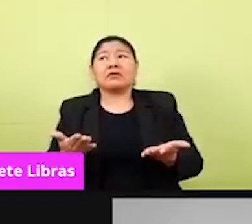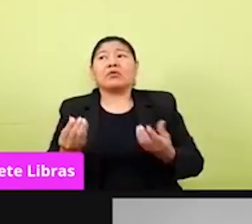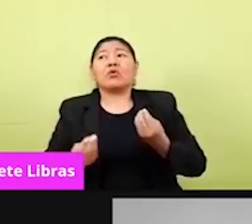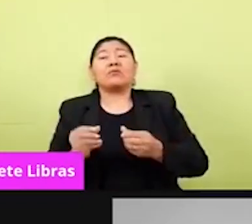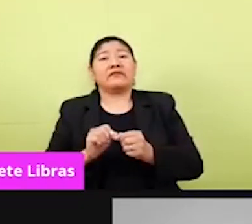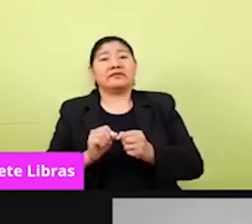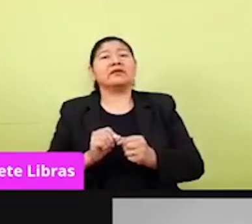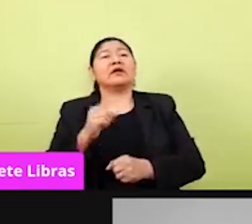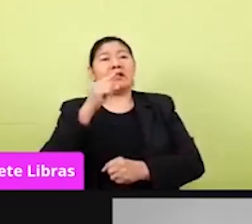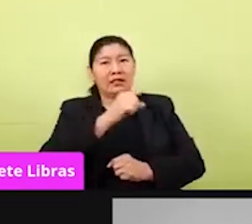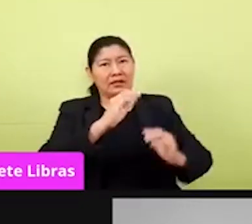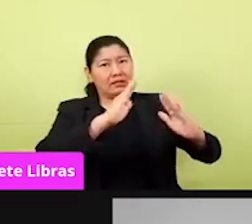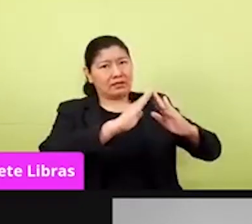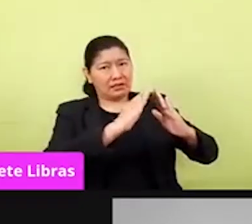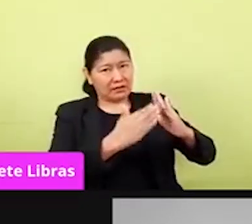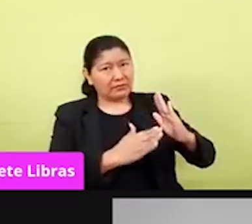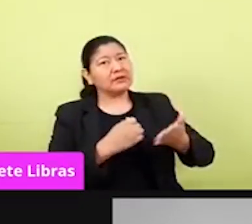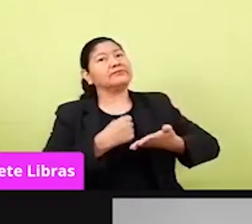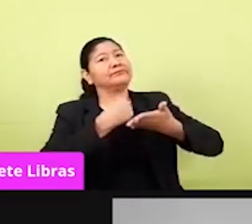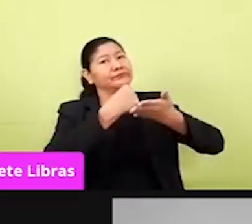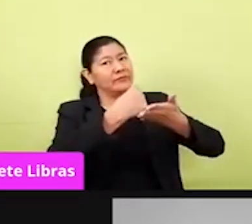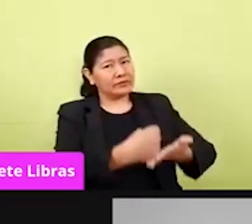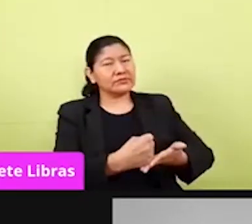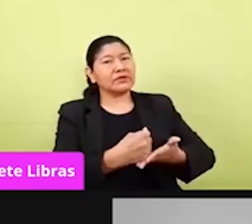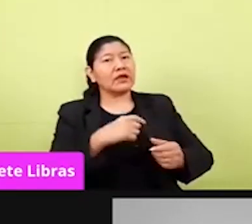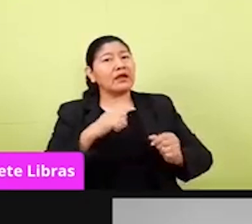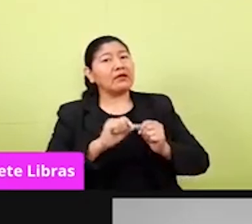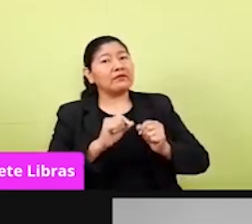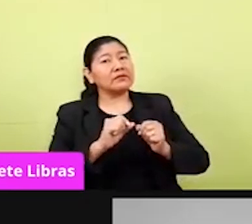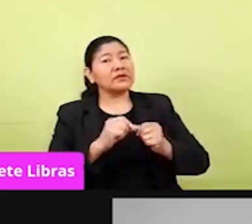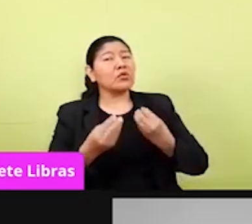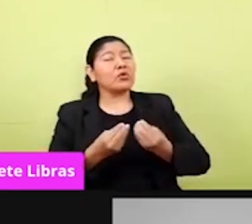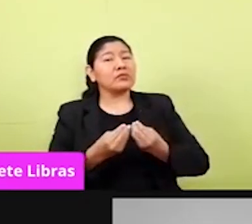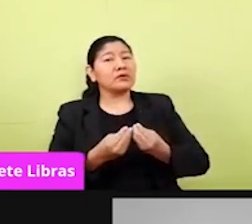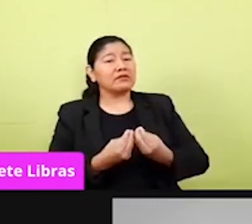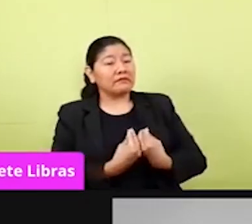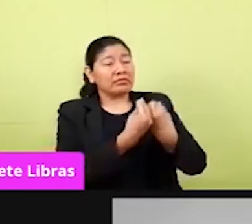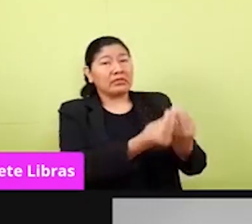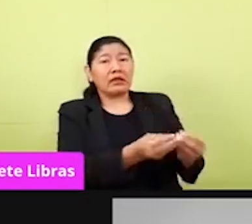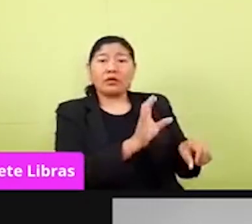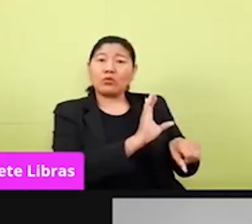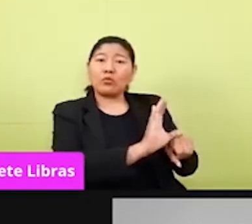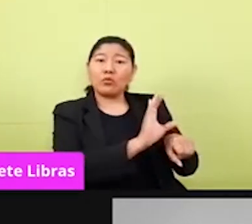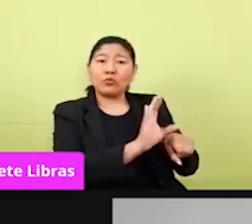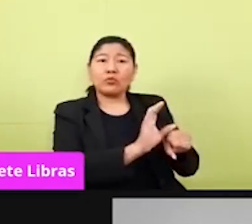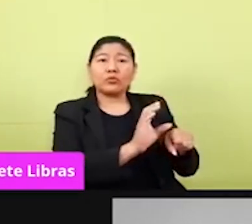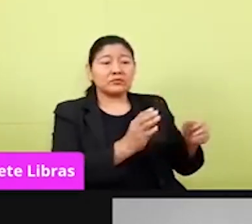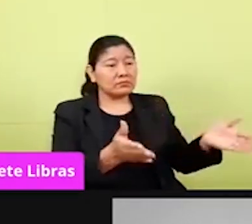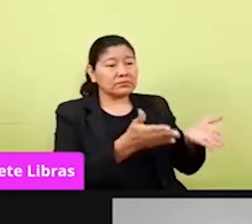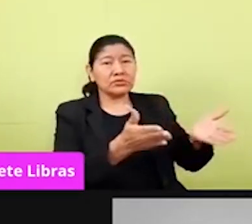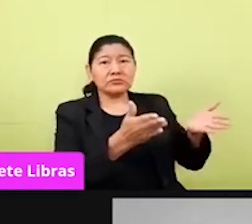lá. Não tem carteira de trabalho, não tem uma experiência profissional, não tem um curso profissionalizante, né? Existe